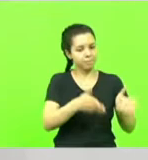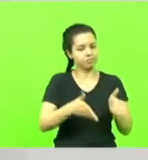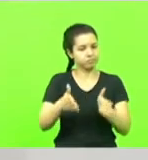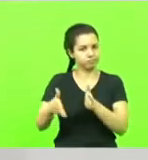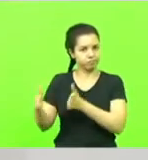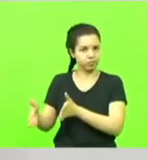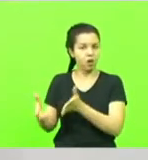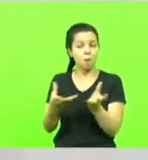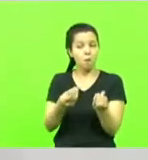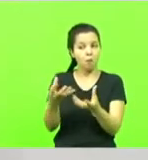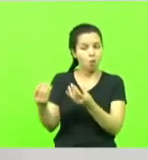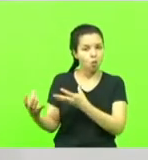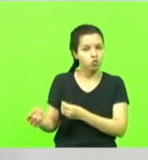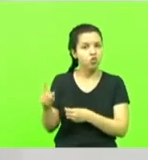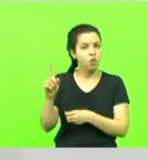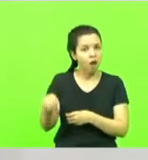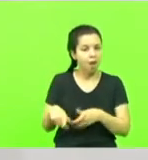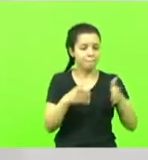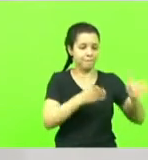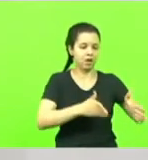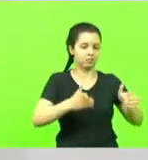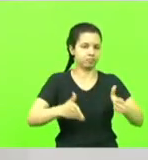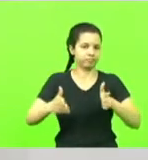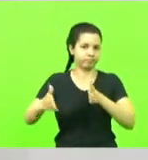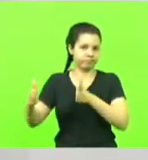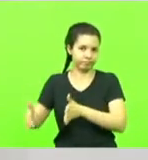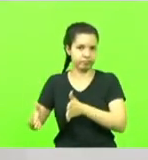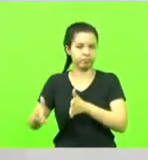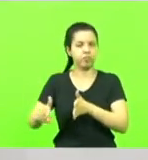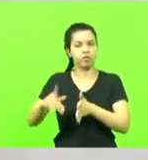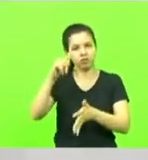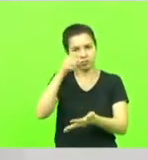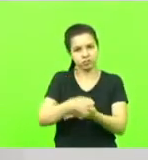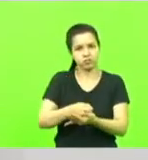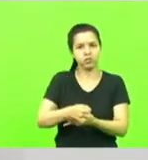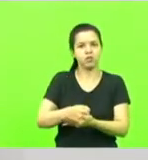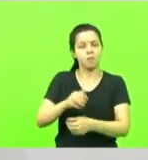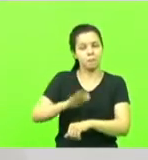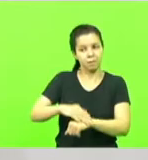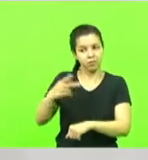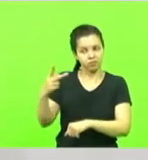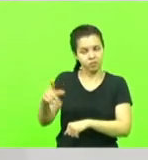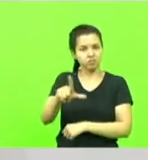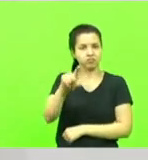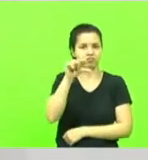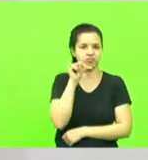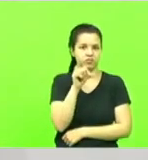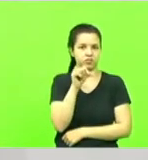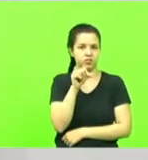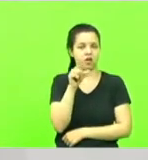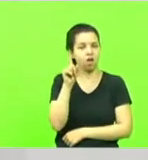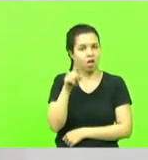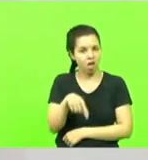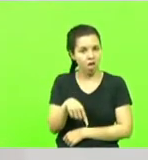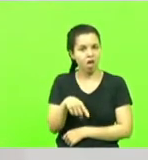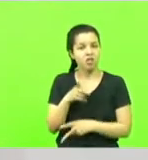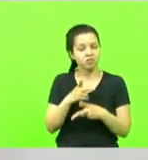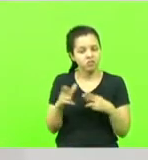encaixa nos padrões determinados por tais preconceitos. A atitude de forma disfarçada ou